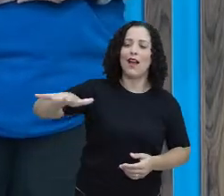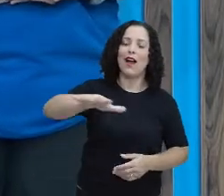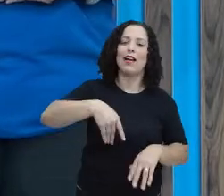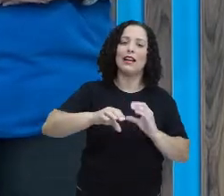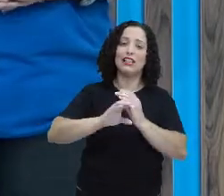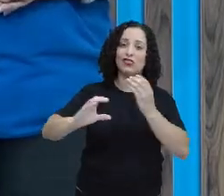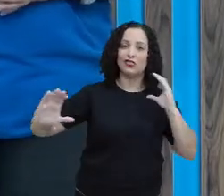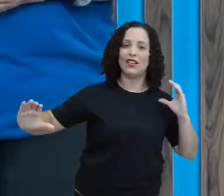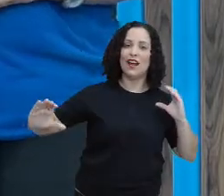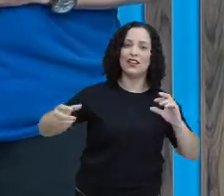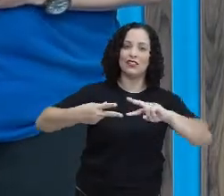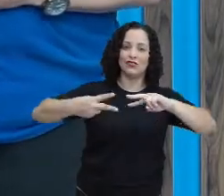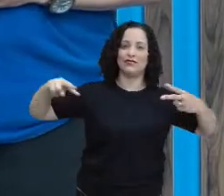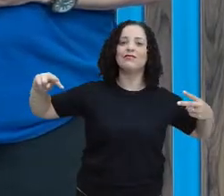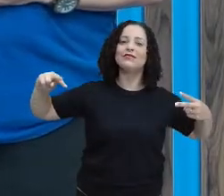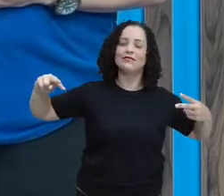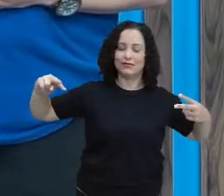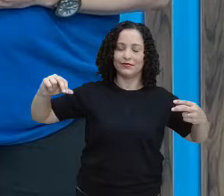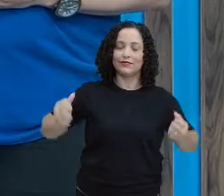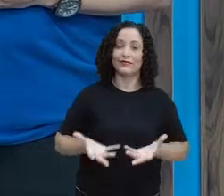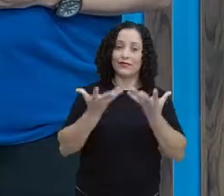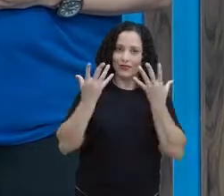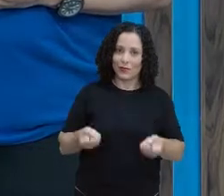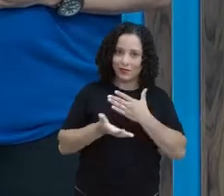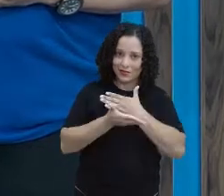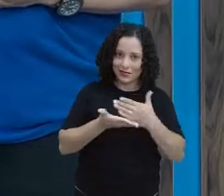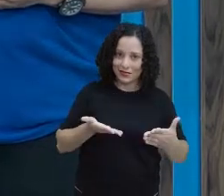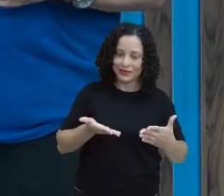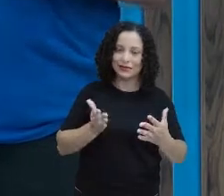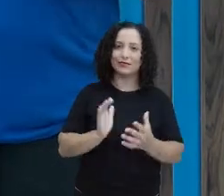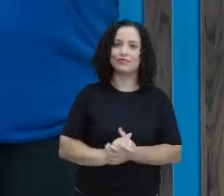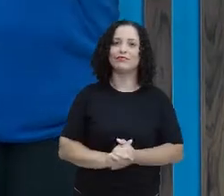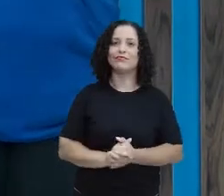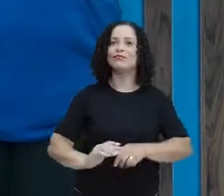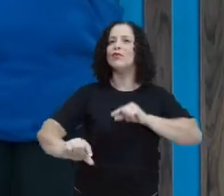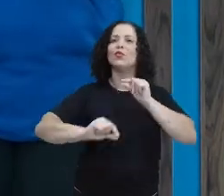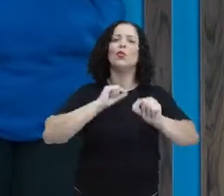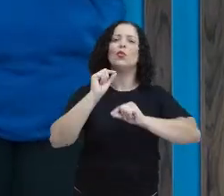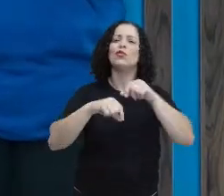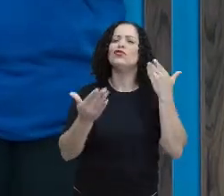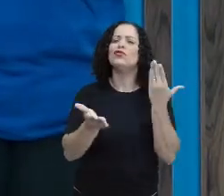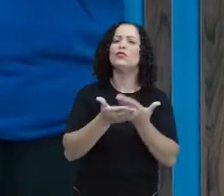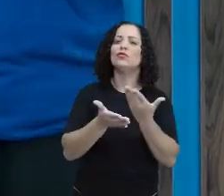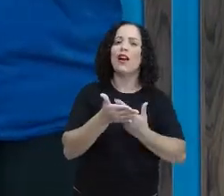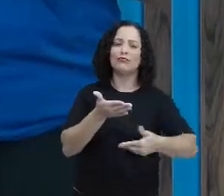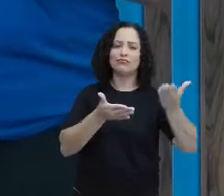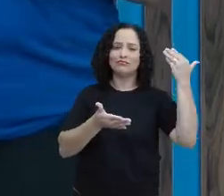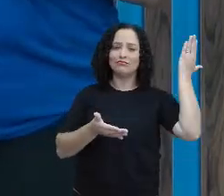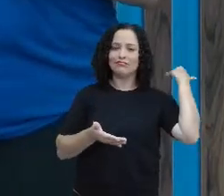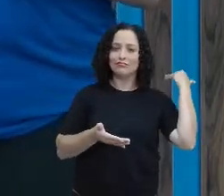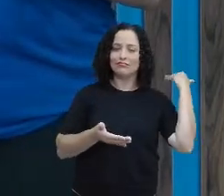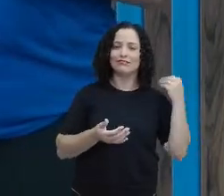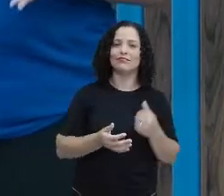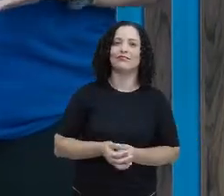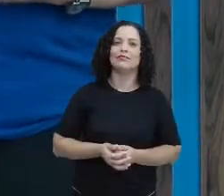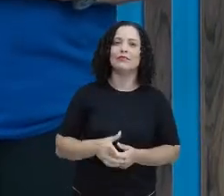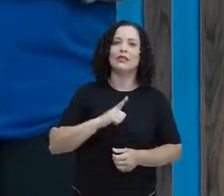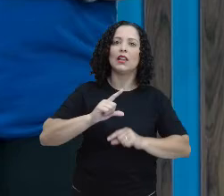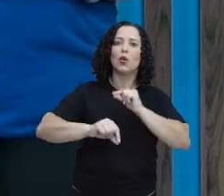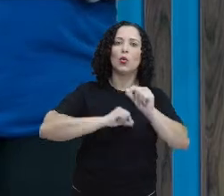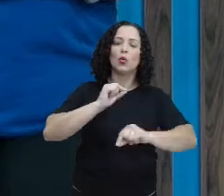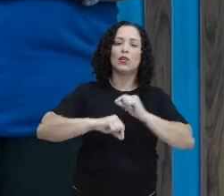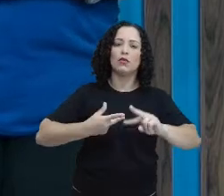engenharia genética. Vamos lá, então. O que a gente viu na aula passada, pessoal?